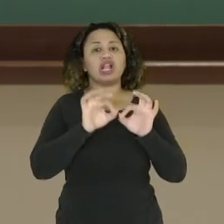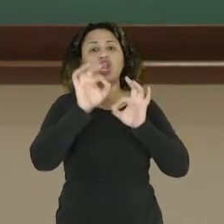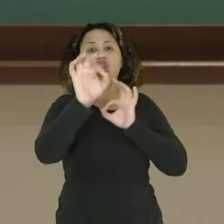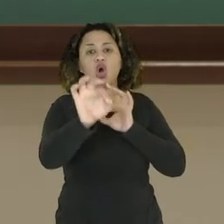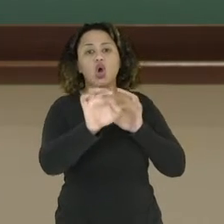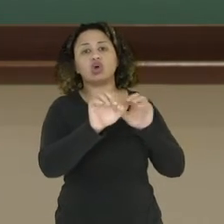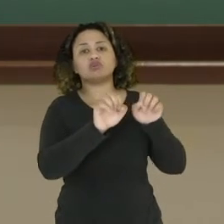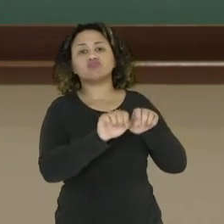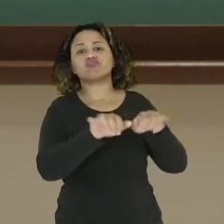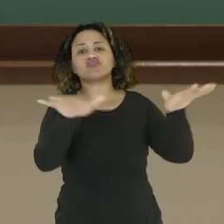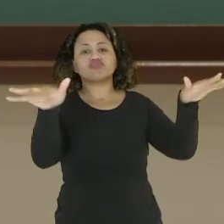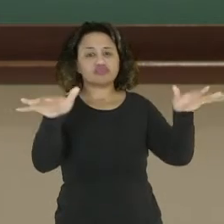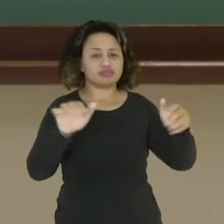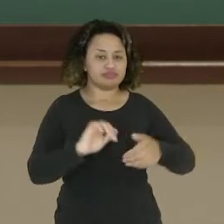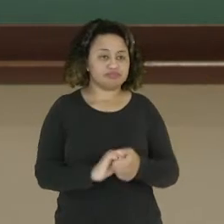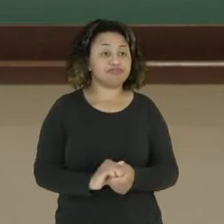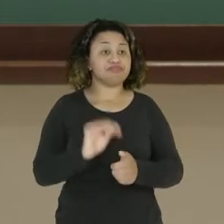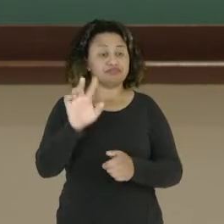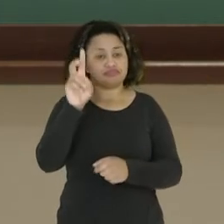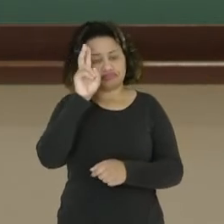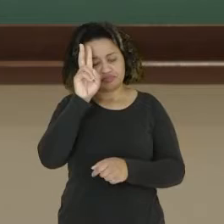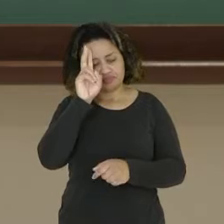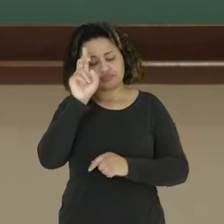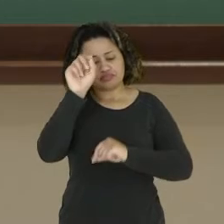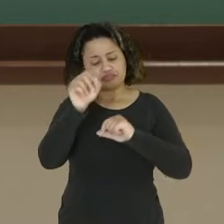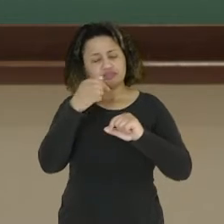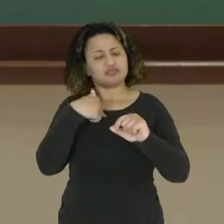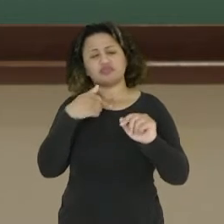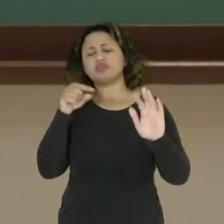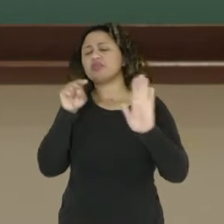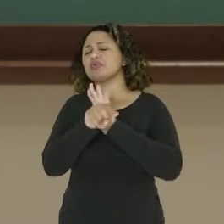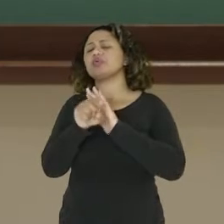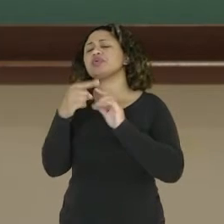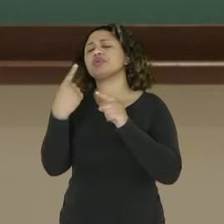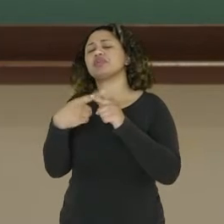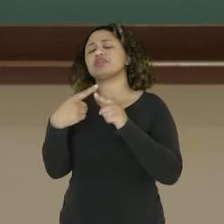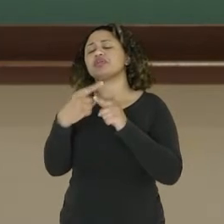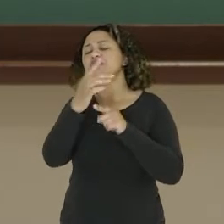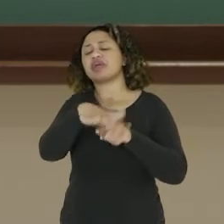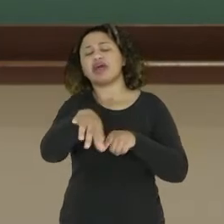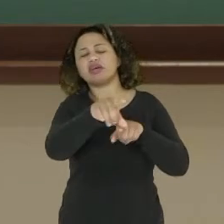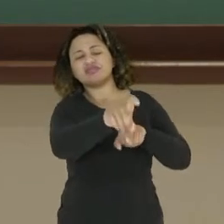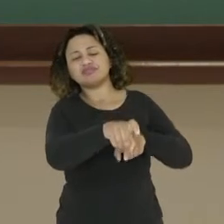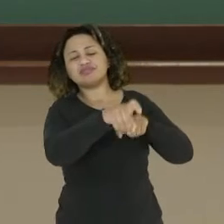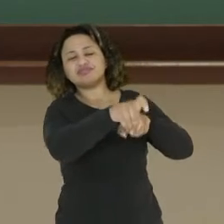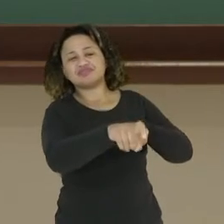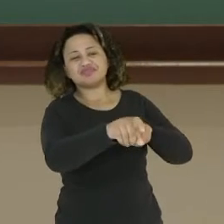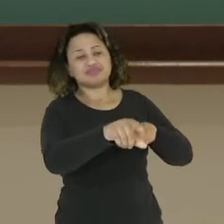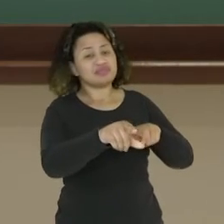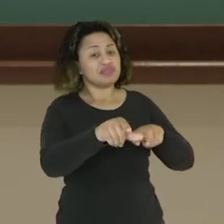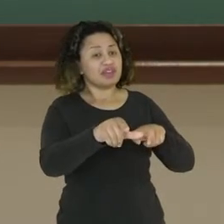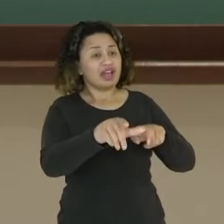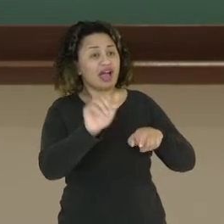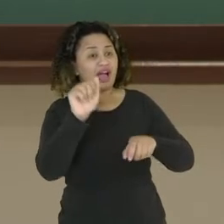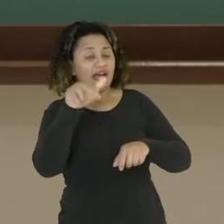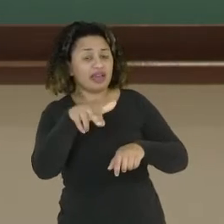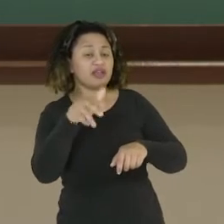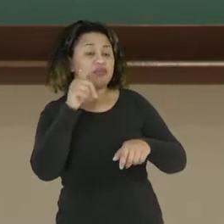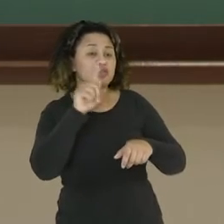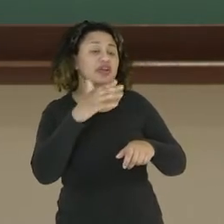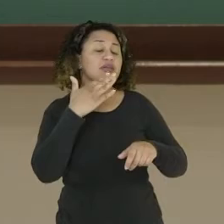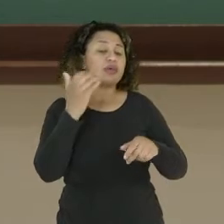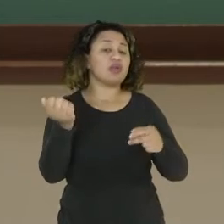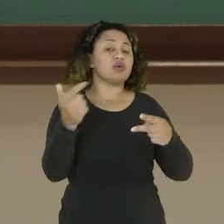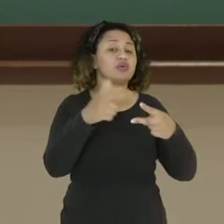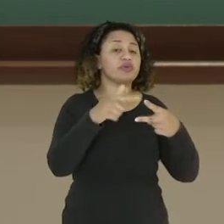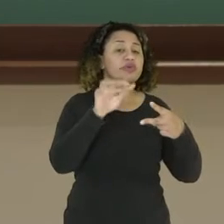detalhe, pessoal, lembra que eu comecei a aula falando de uma pergunta, por que no sítio a rádio de frequência AM sintoniza melhor que a rádio